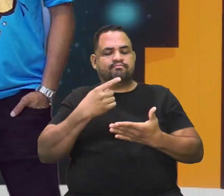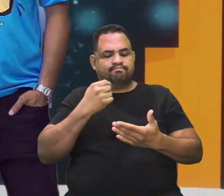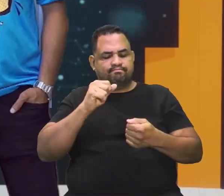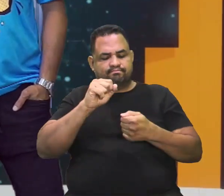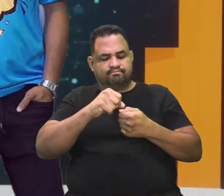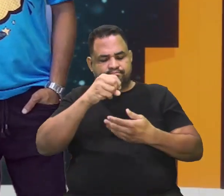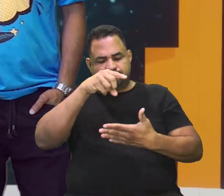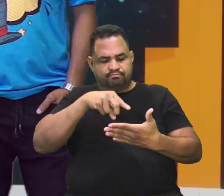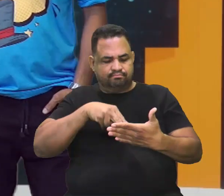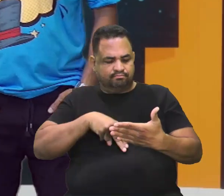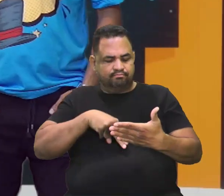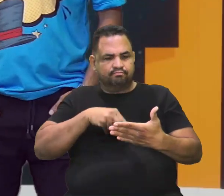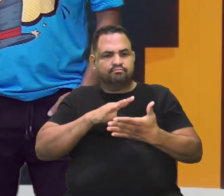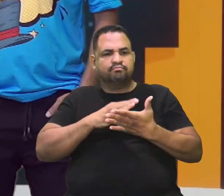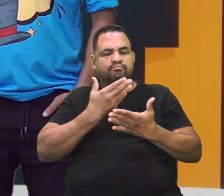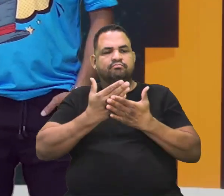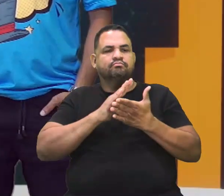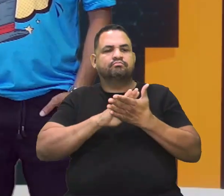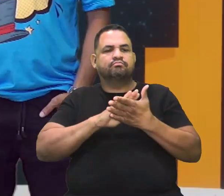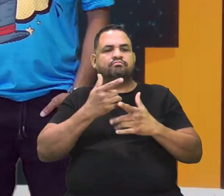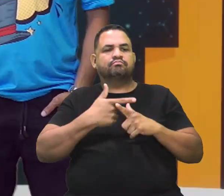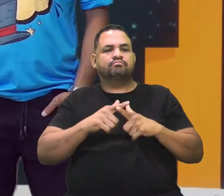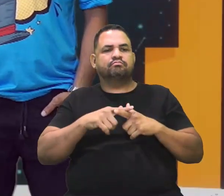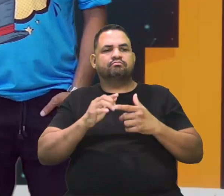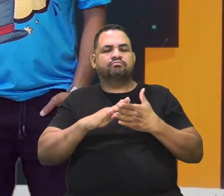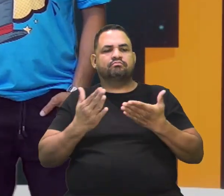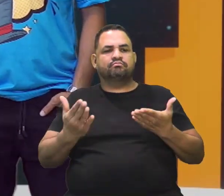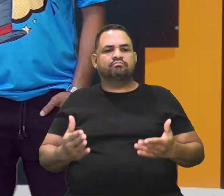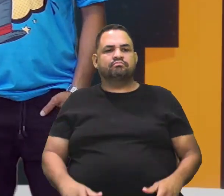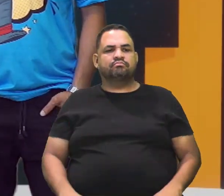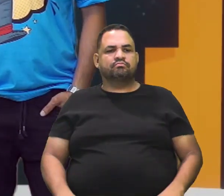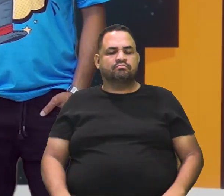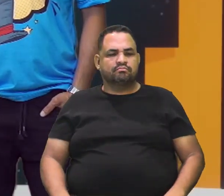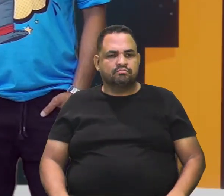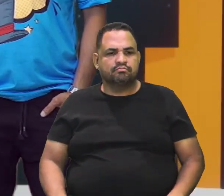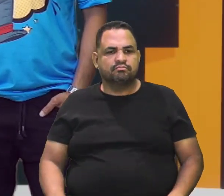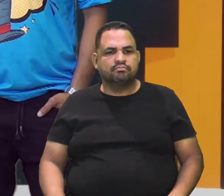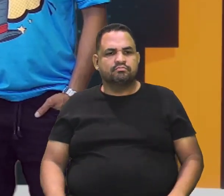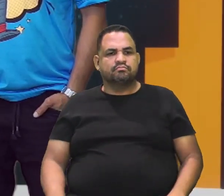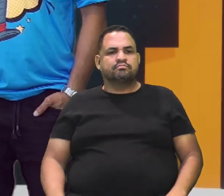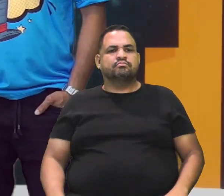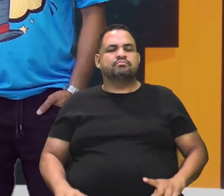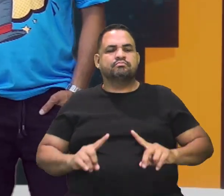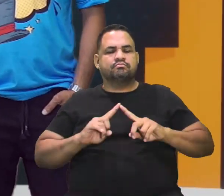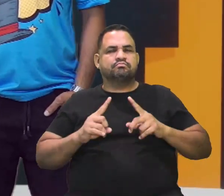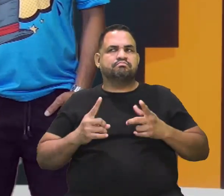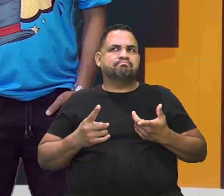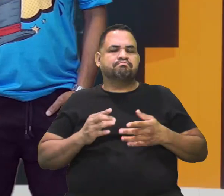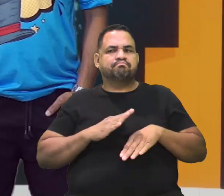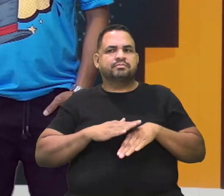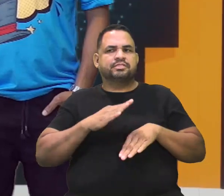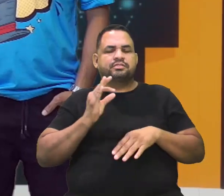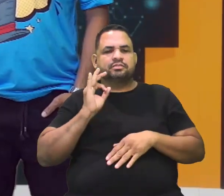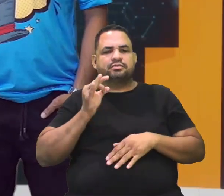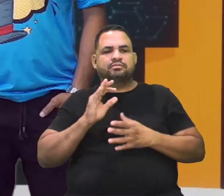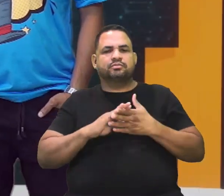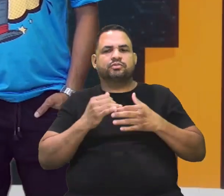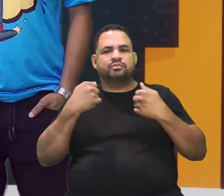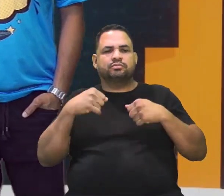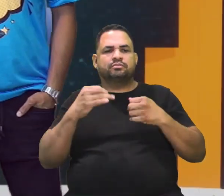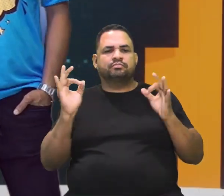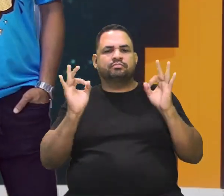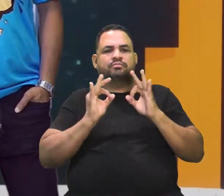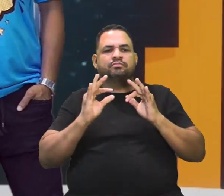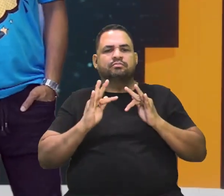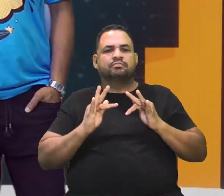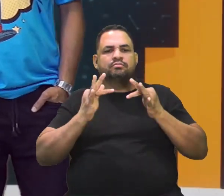leitura, interpretar o problema e faz o uso da equação aí da maneira que é mais correta possível, tá certo? Perfeito.